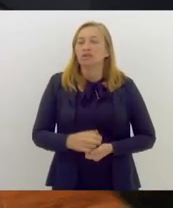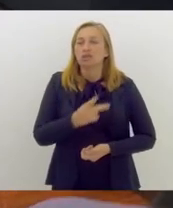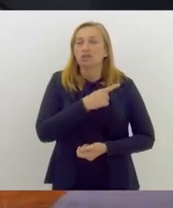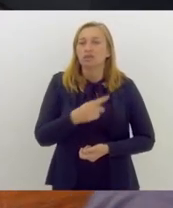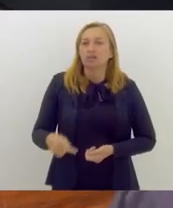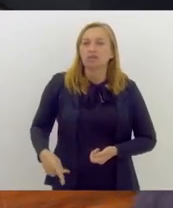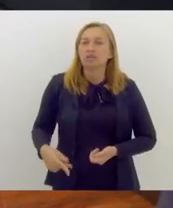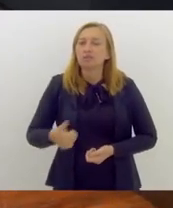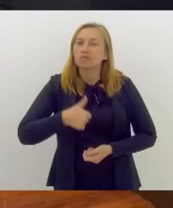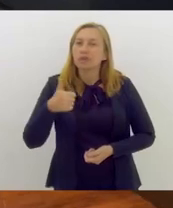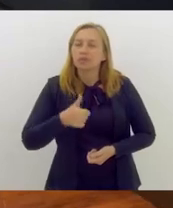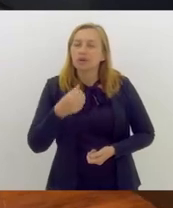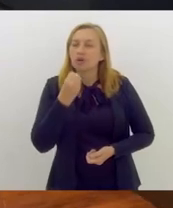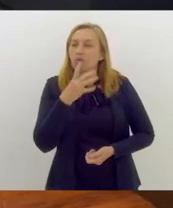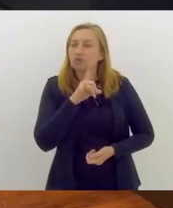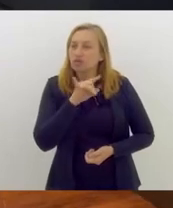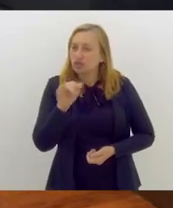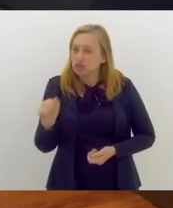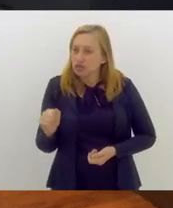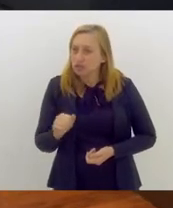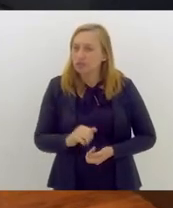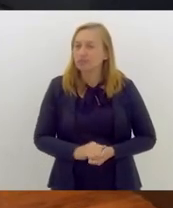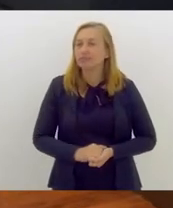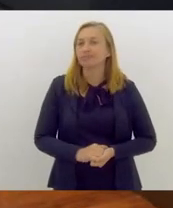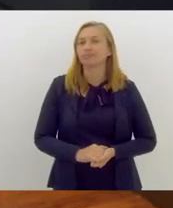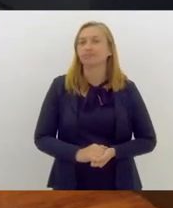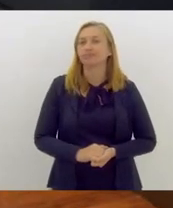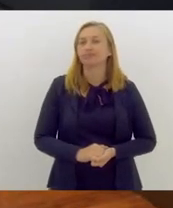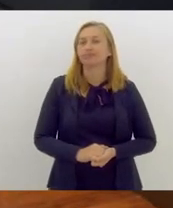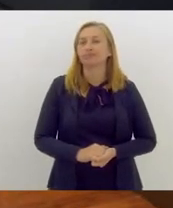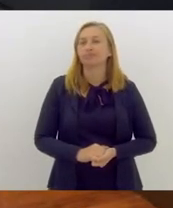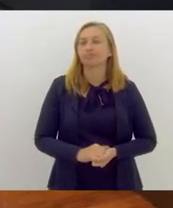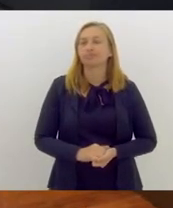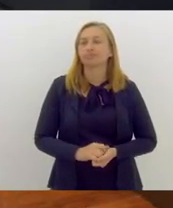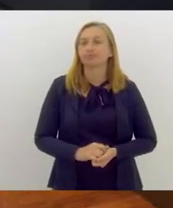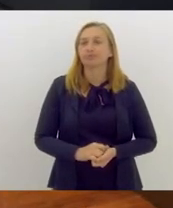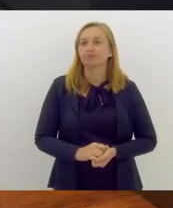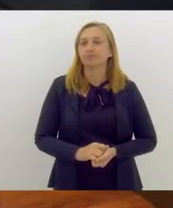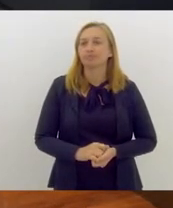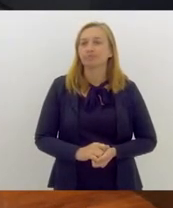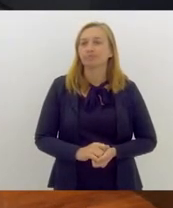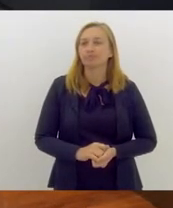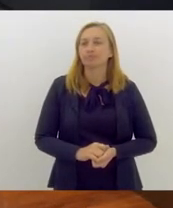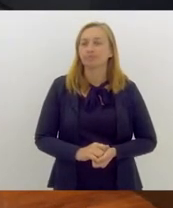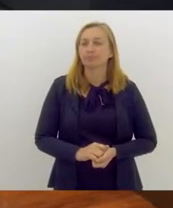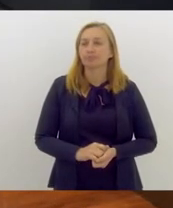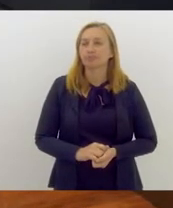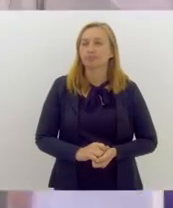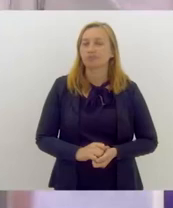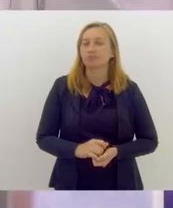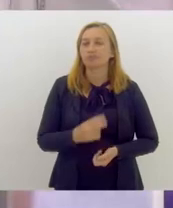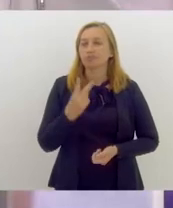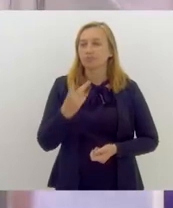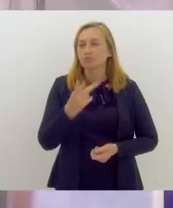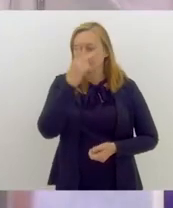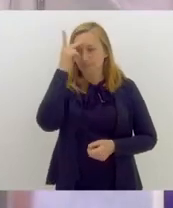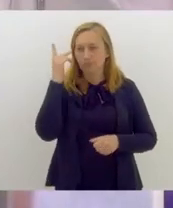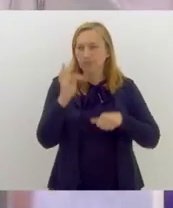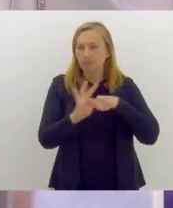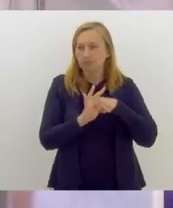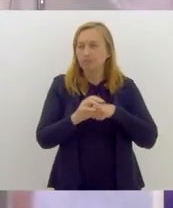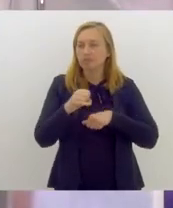Primeiramente Bom dia né Eu trouxe mais dois técnicos em caso de alguma necessidade